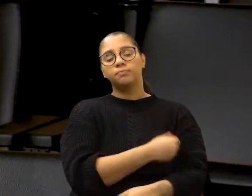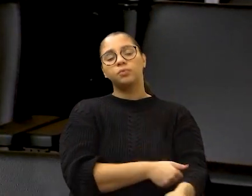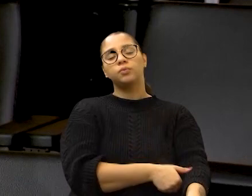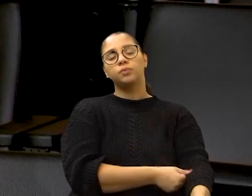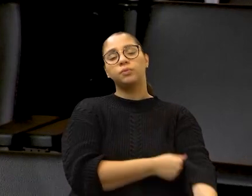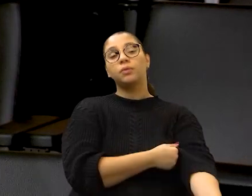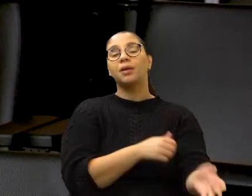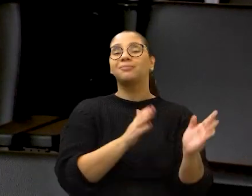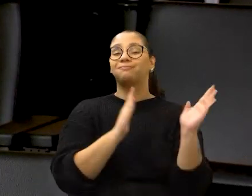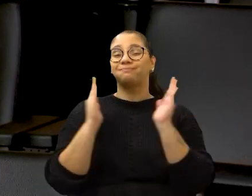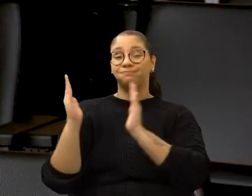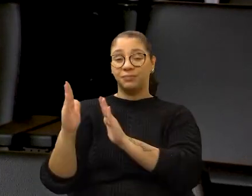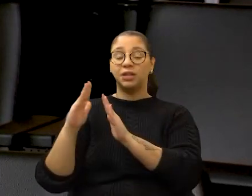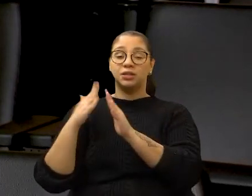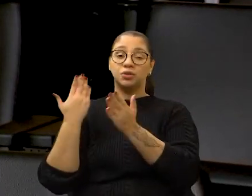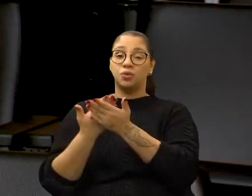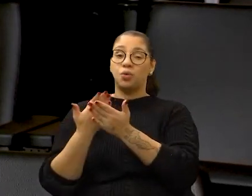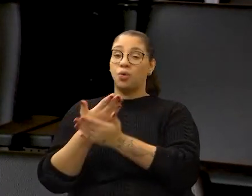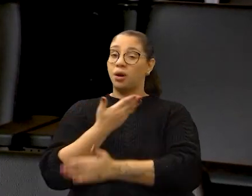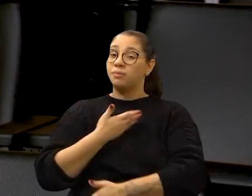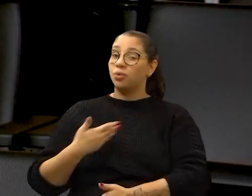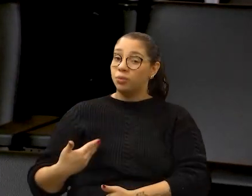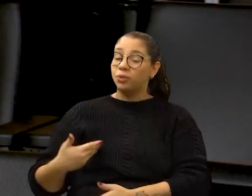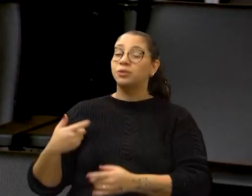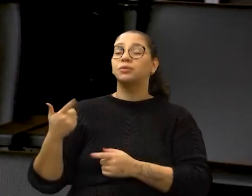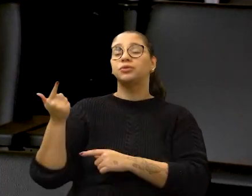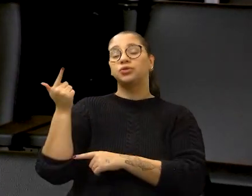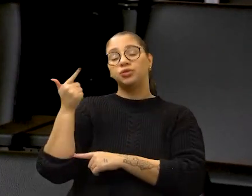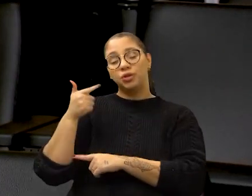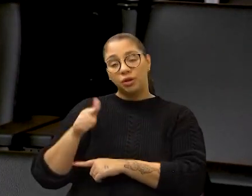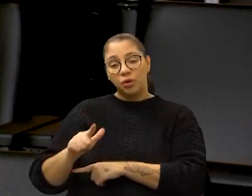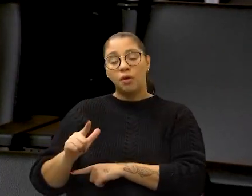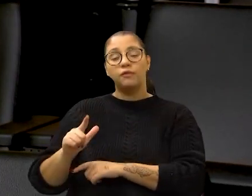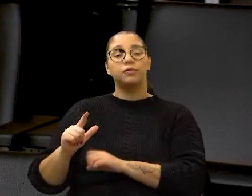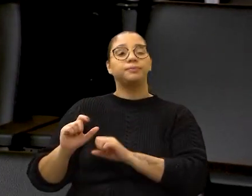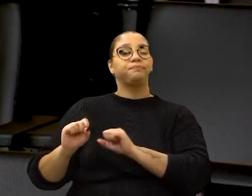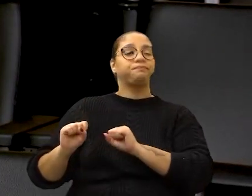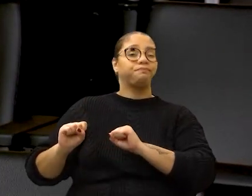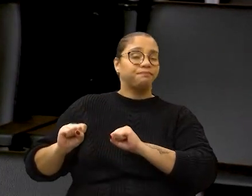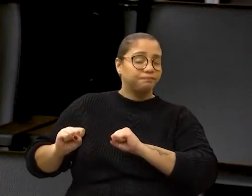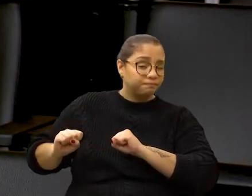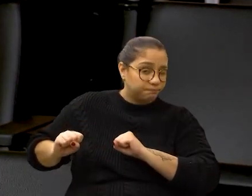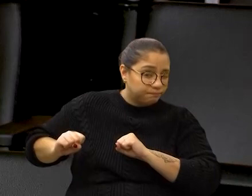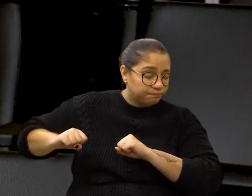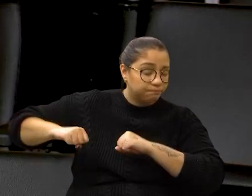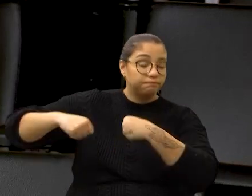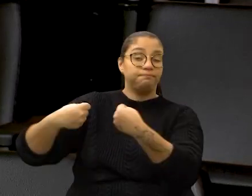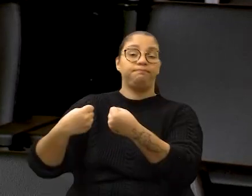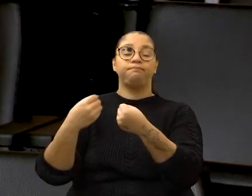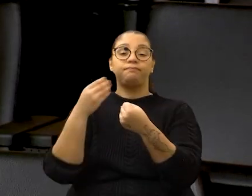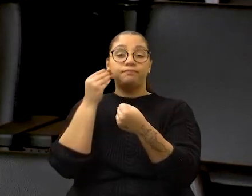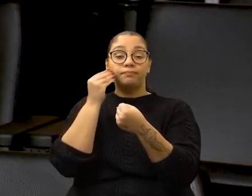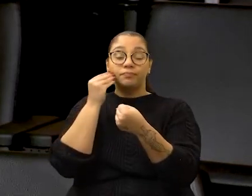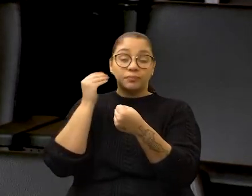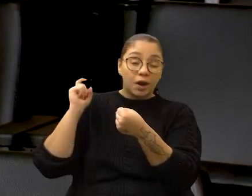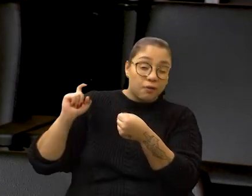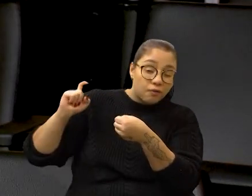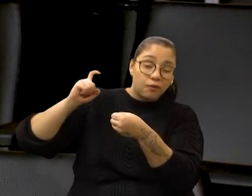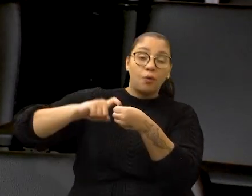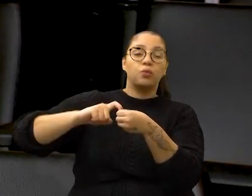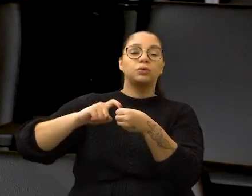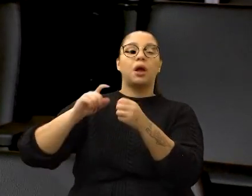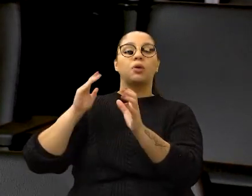a escola pública, ela vai ter que, mais uma vez, se desdobrar para tentar